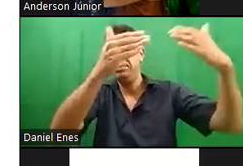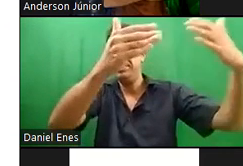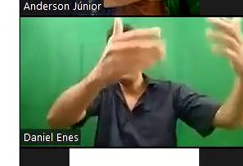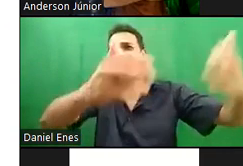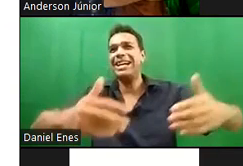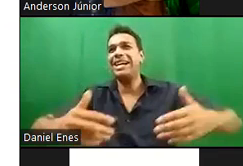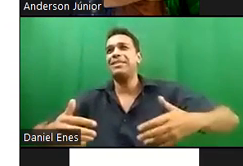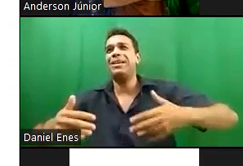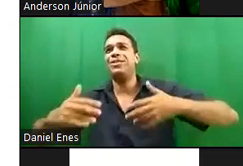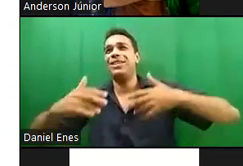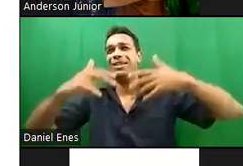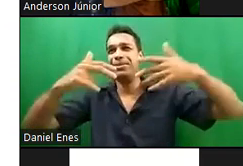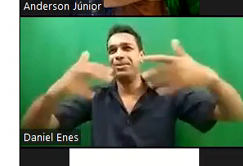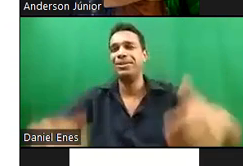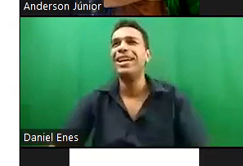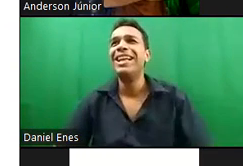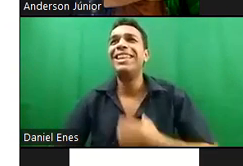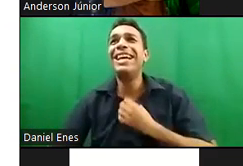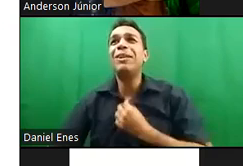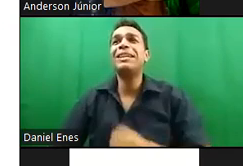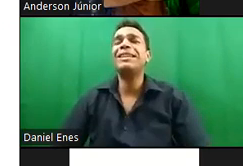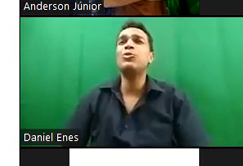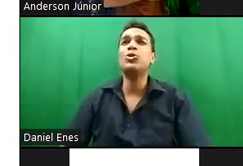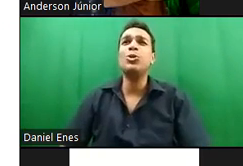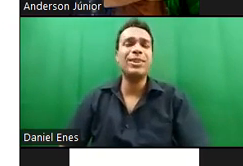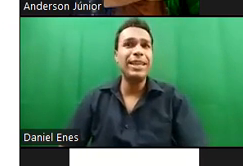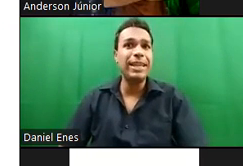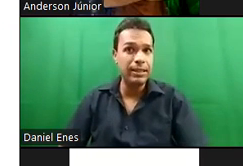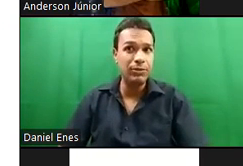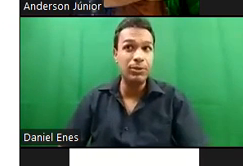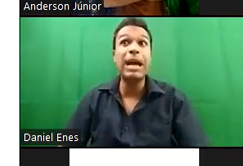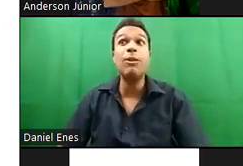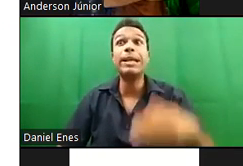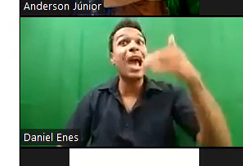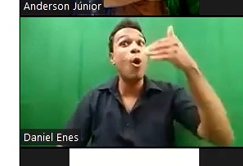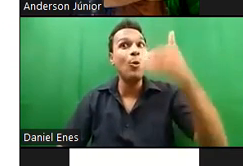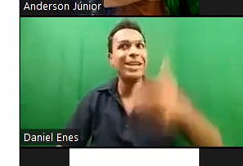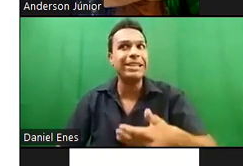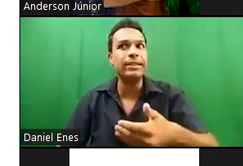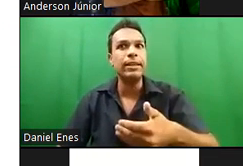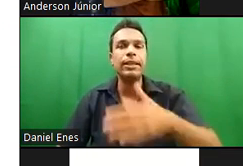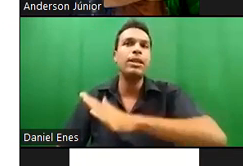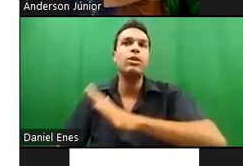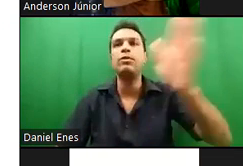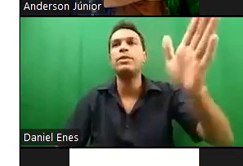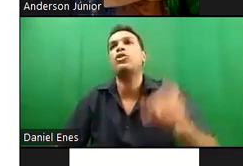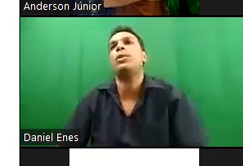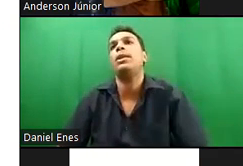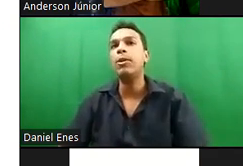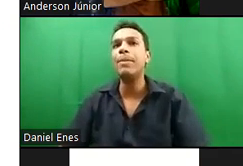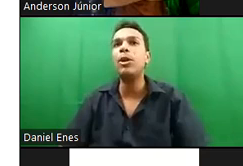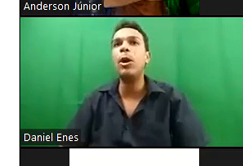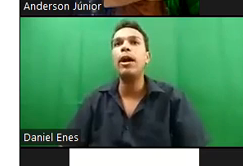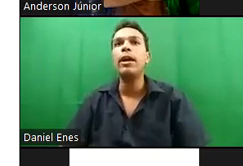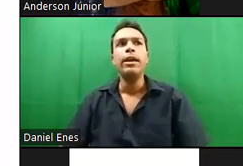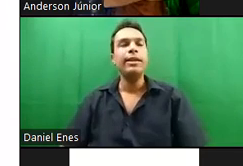Cansativo, gasta mais dinheiro, tem aula que dá um sono terrível, tem aula que é ruim e não tem como você escolher a